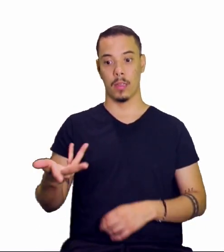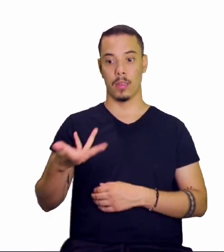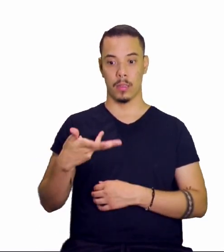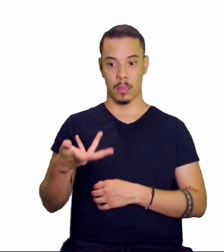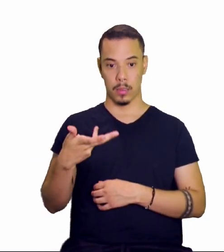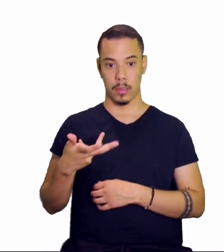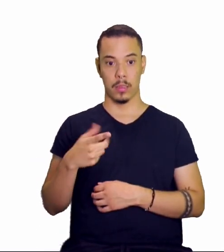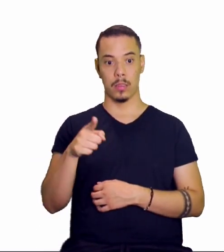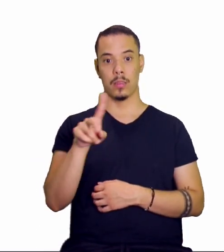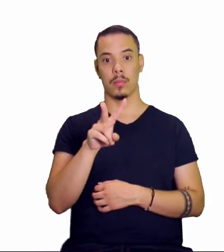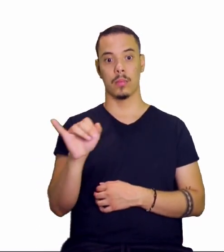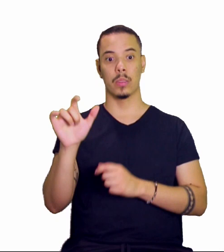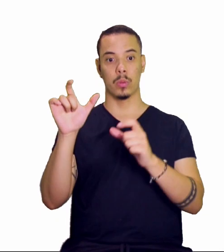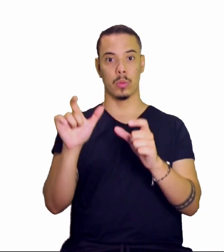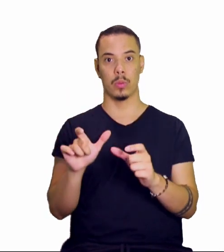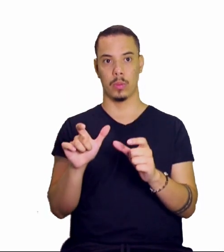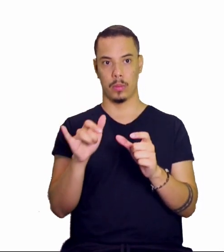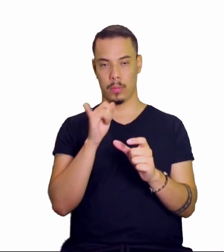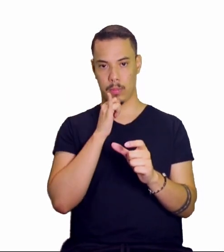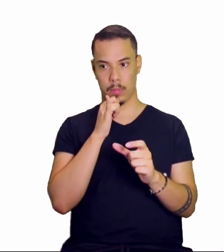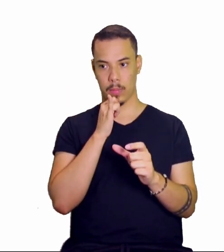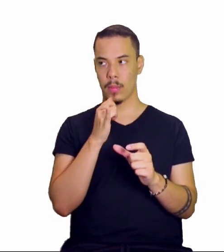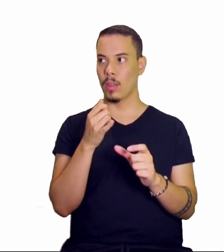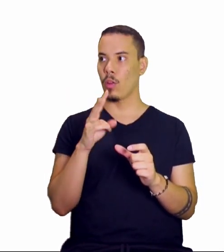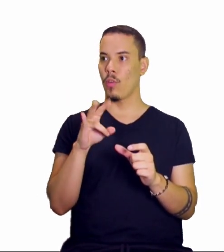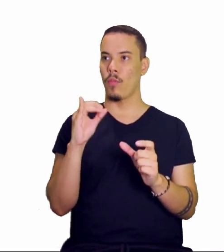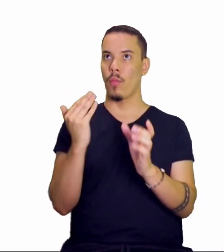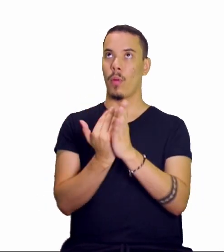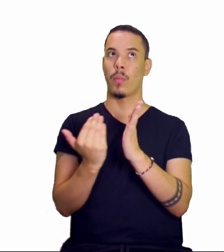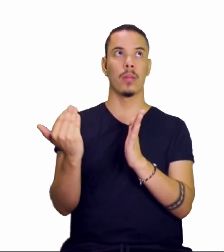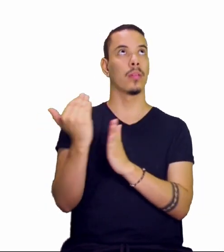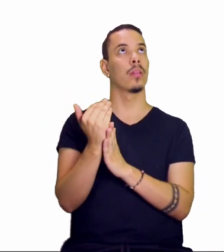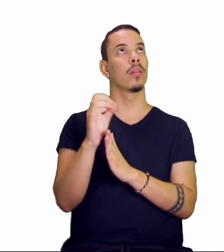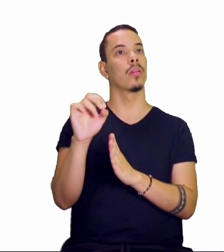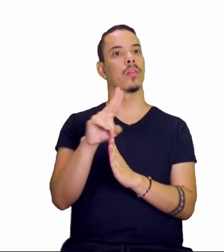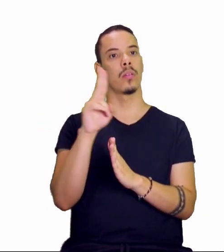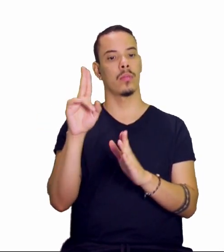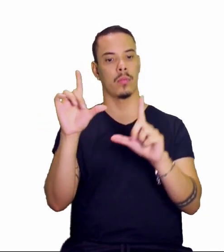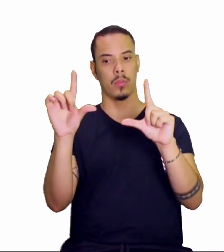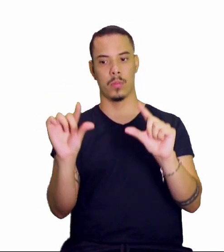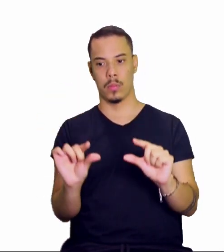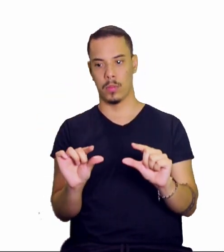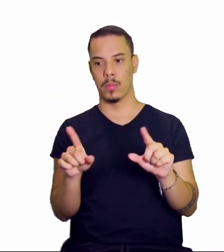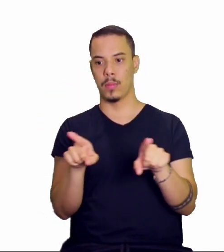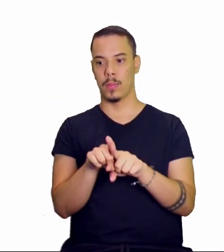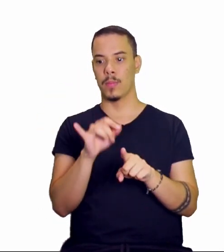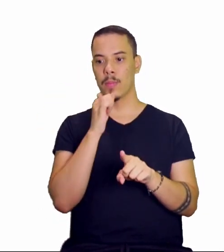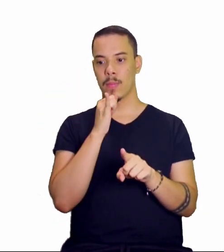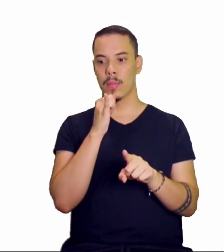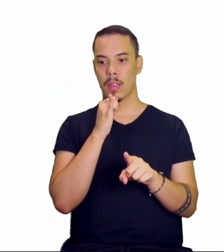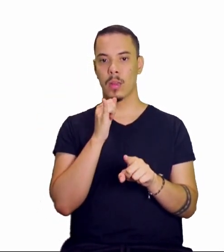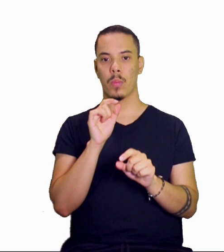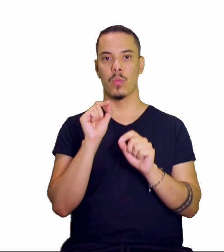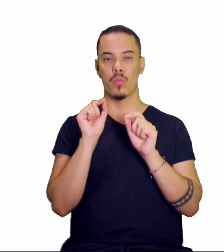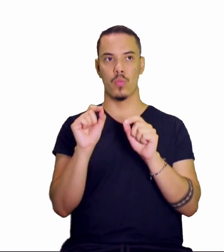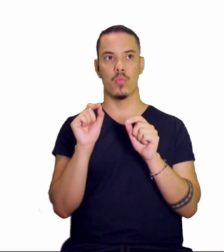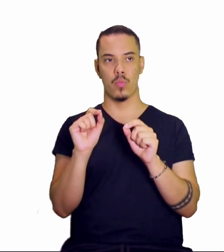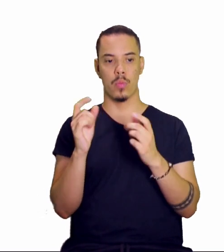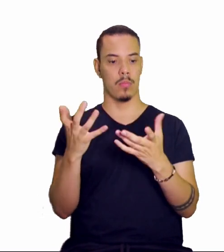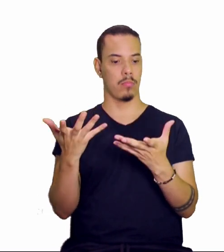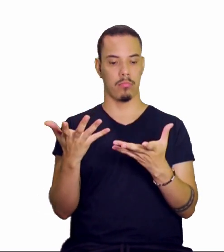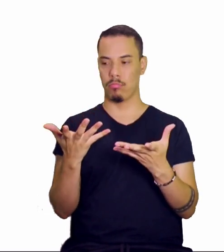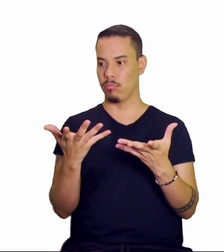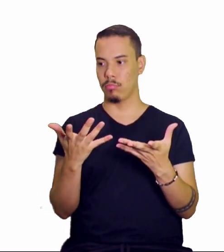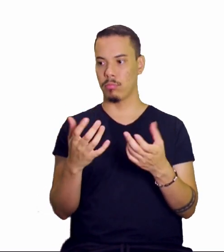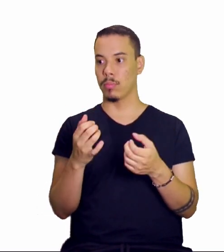Aceleração. Vou acelerar mas para onde, né? Eu vou acelerar aumentando a velocidade ou diminuindo a velocidade? Aí os exemplos do guarda-roupa lá, né? Também, então, se você empurrar ele